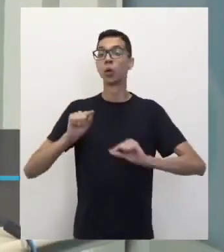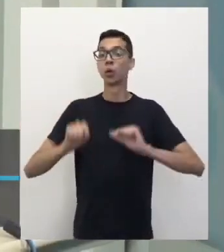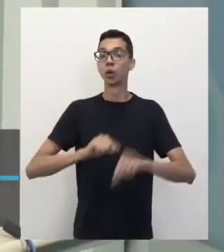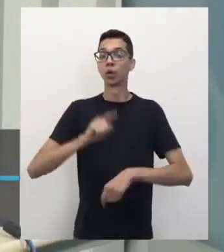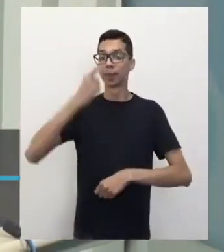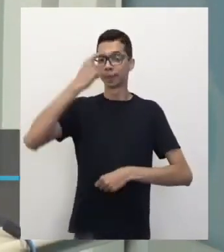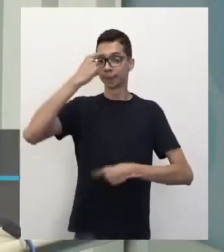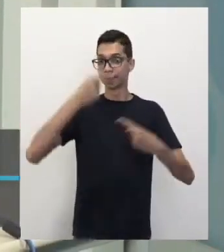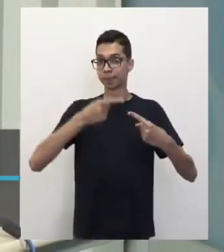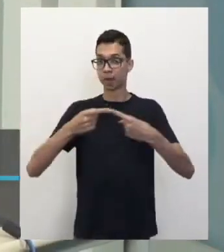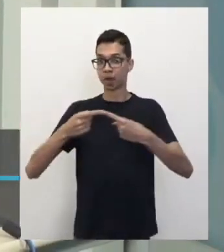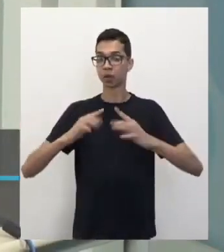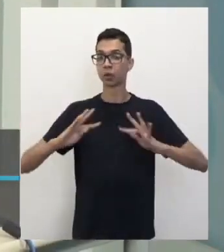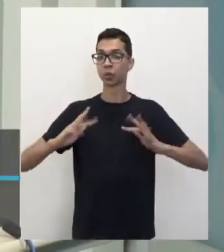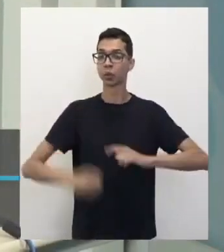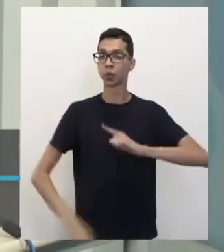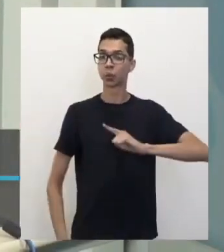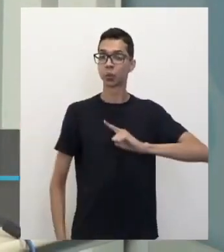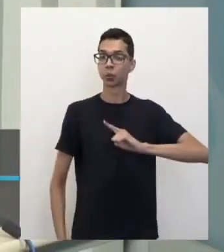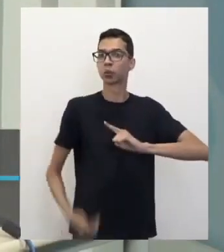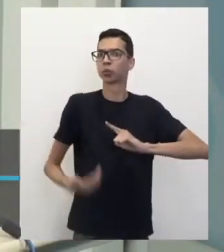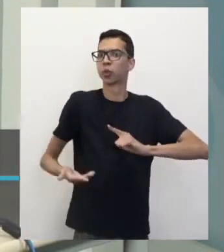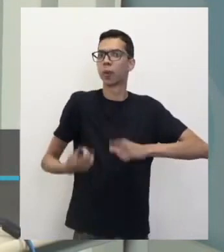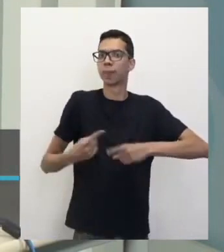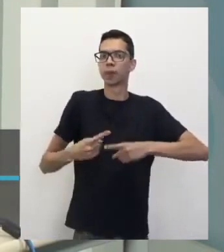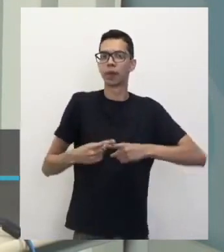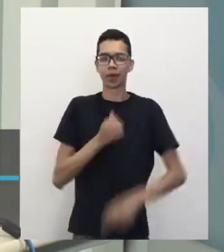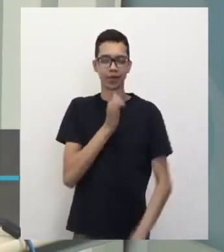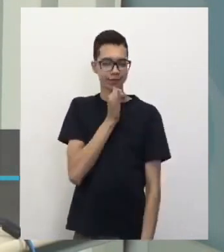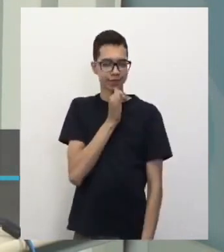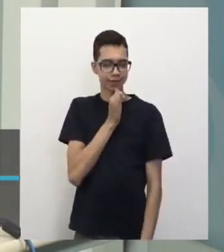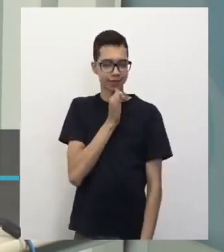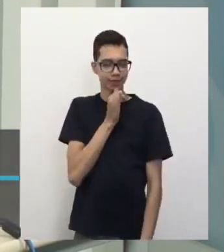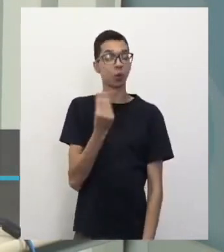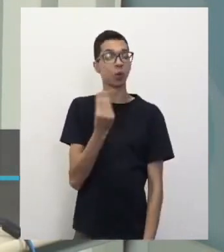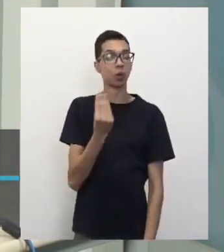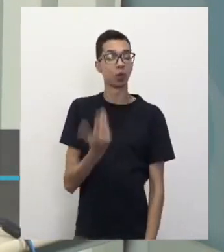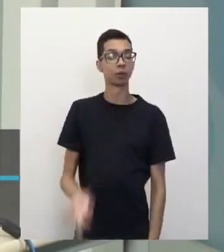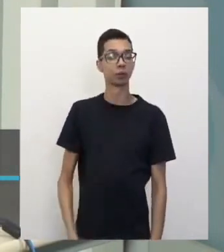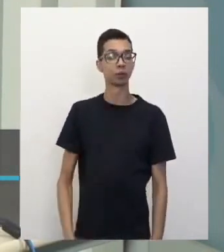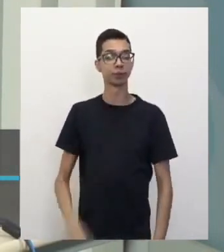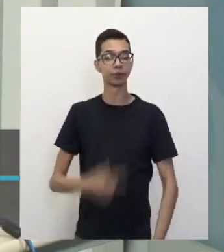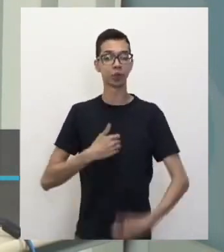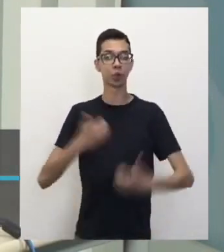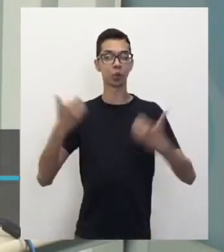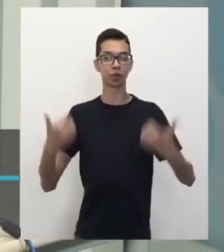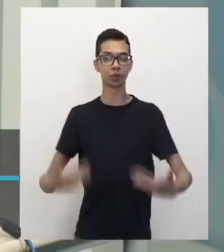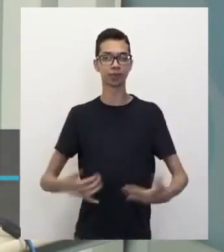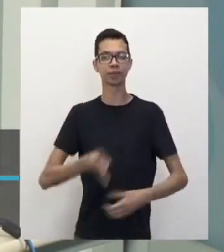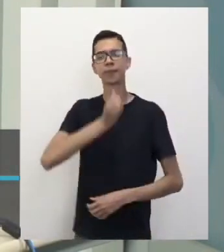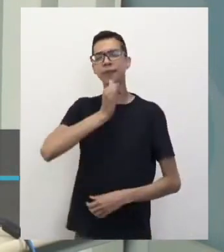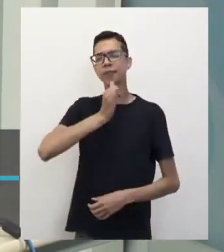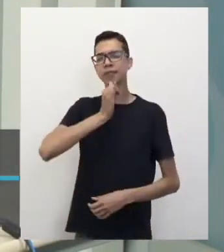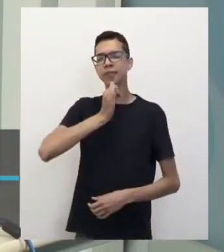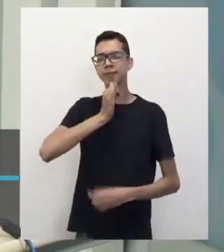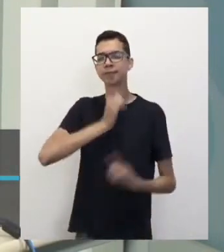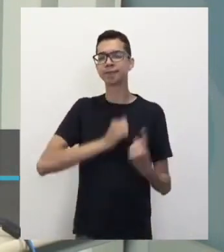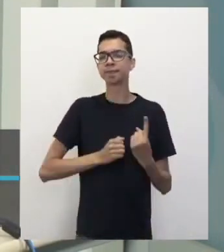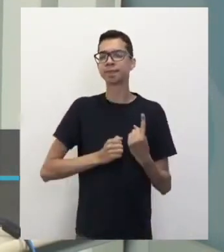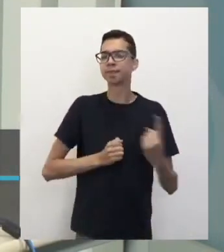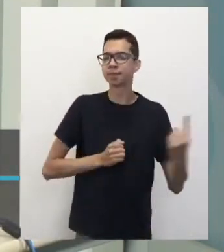tinha tudo. Poxa, se o cara, o cara falando assim no modo, né? Vamos falar assim, singular, já